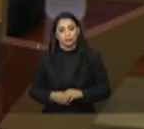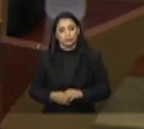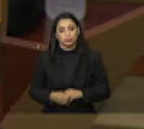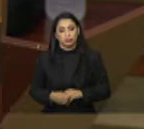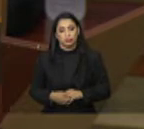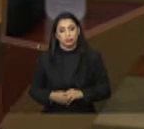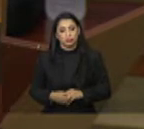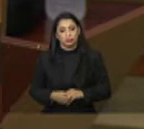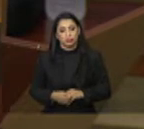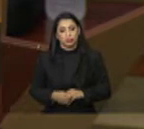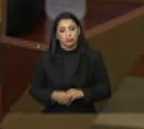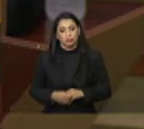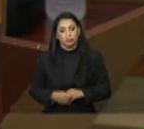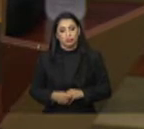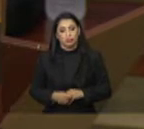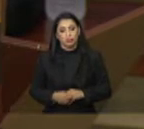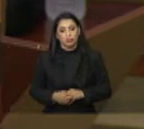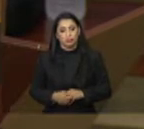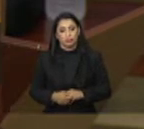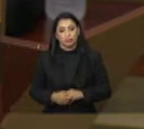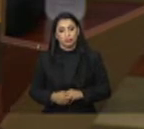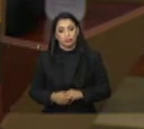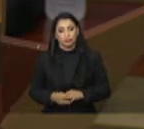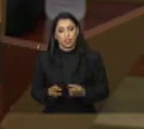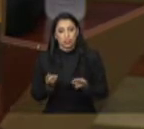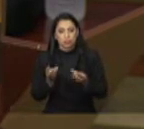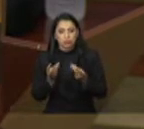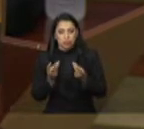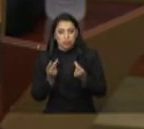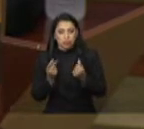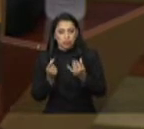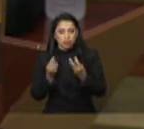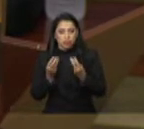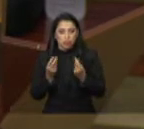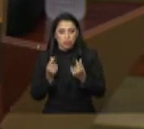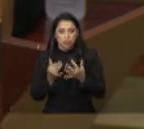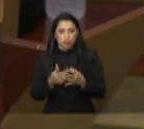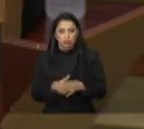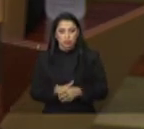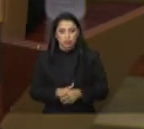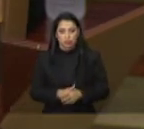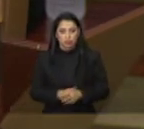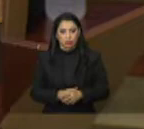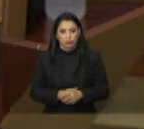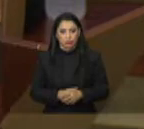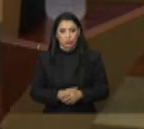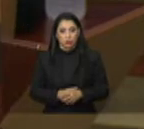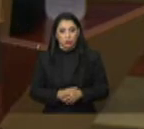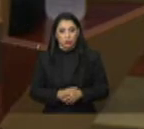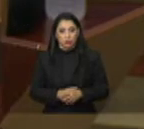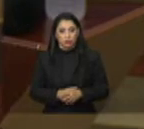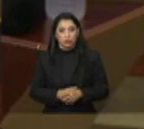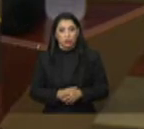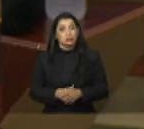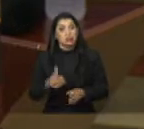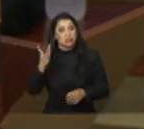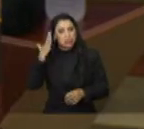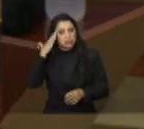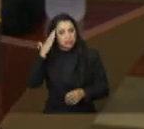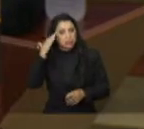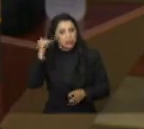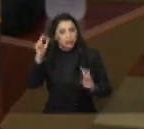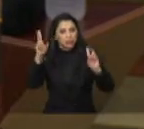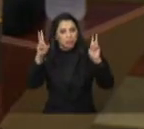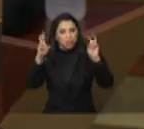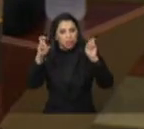uma questão muito sensível e é curioso que esse tema que é de